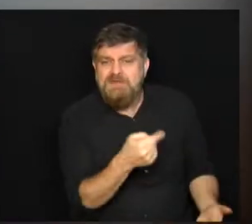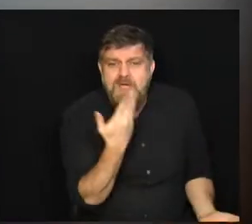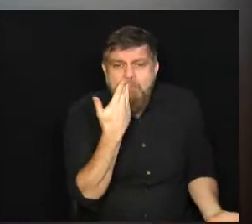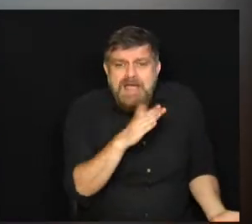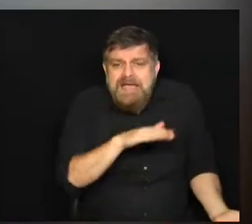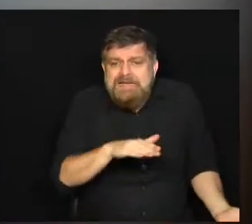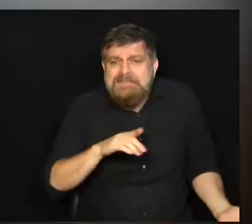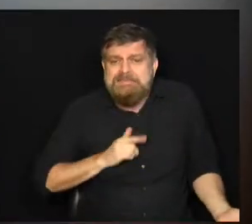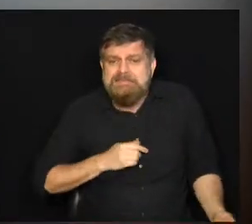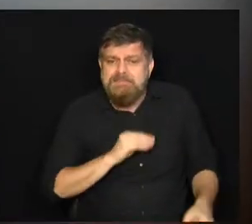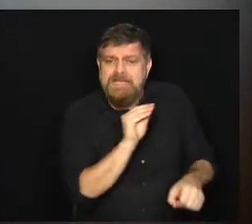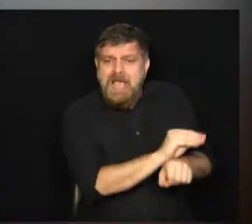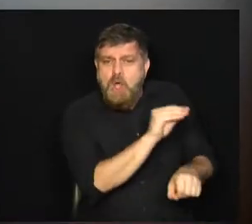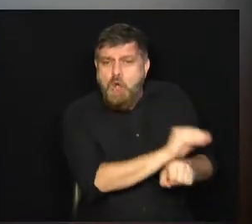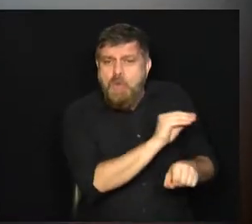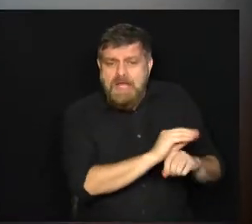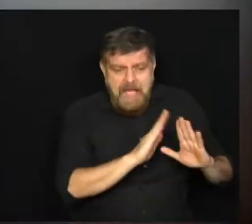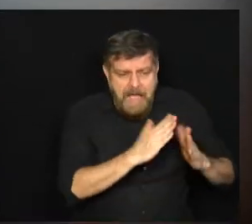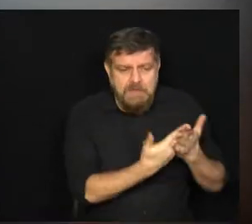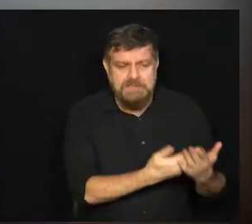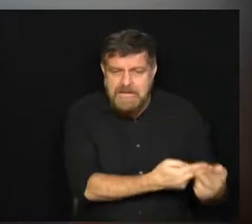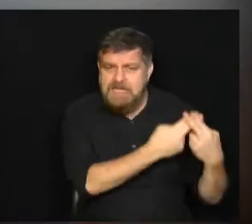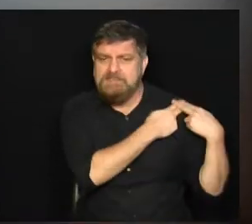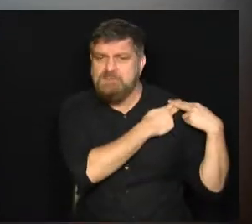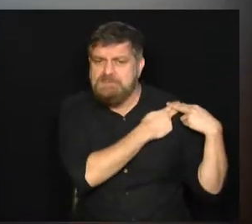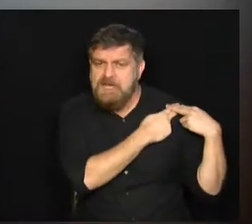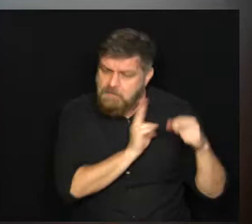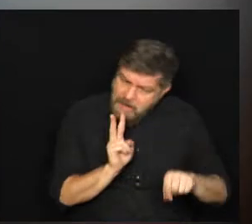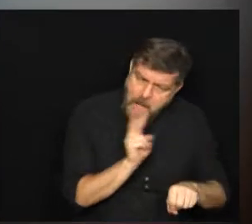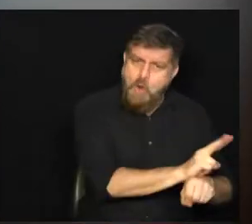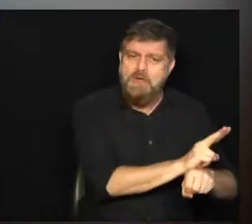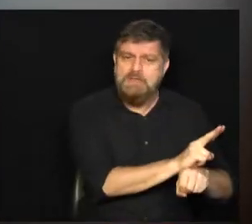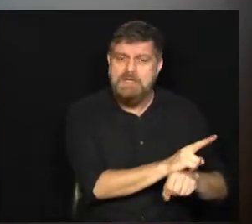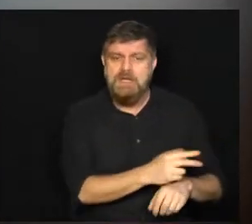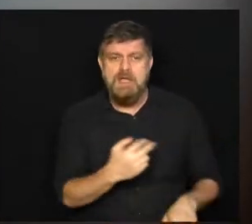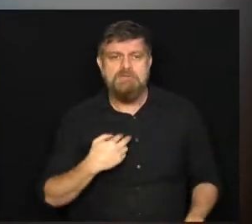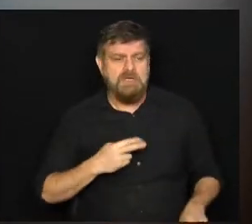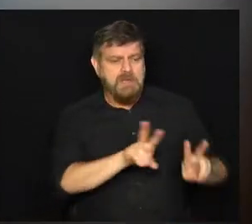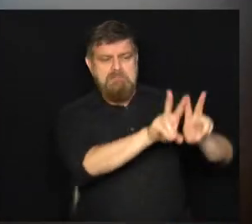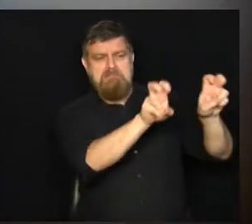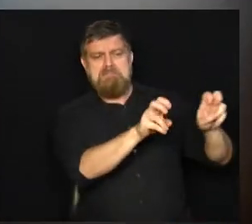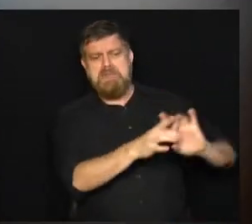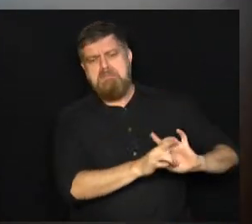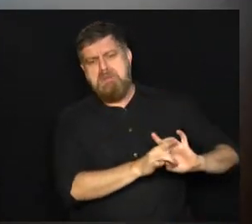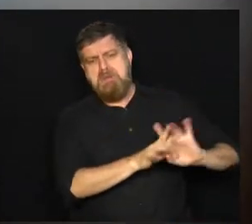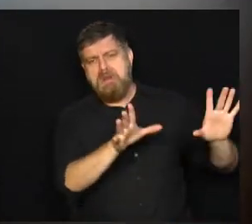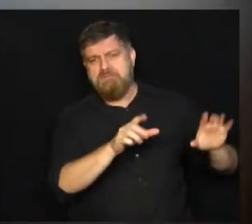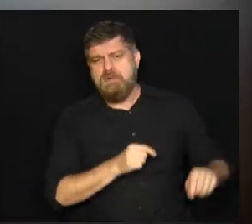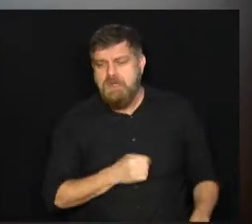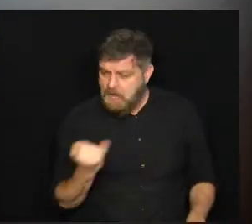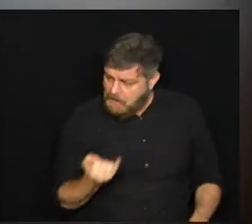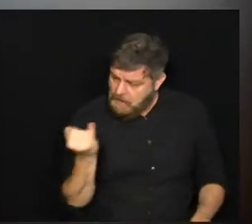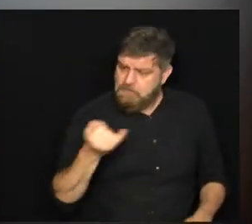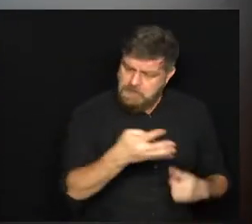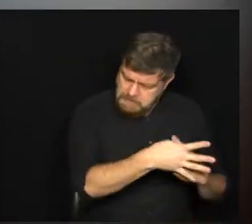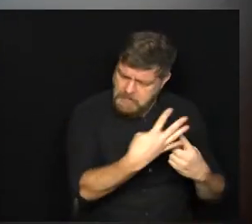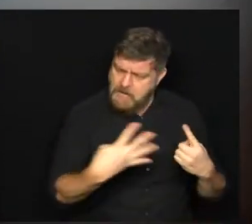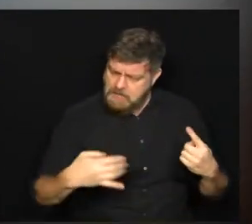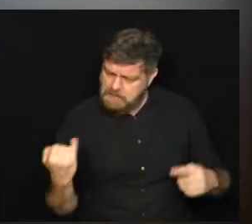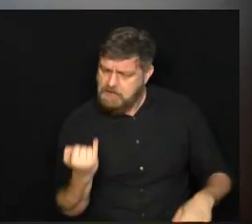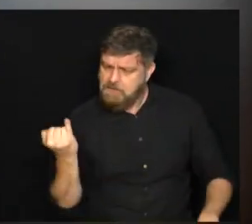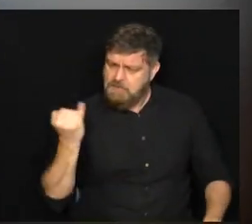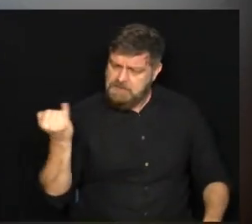que tem que ser protegida pela escola, né? Independente, inclusive, do tema. O tema é super relevante, importantíssimo, deve